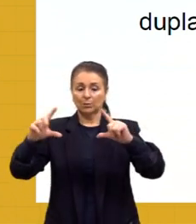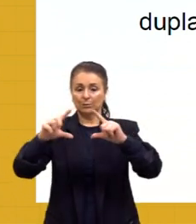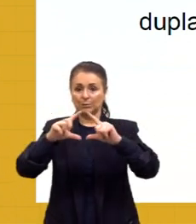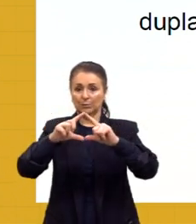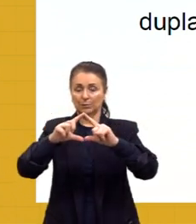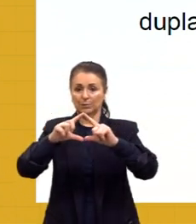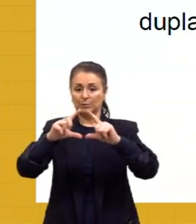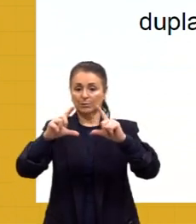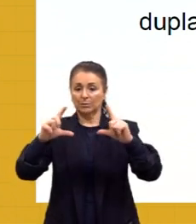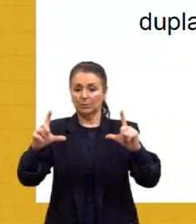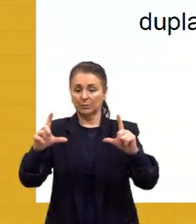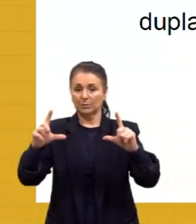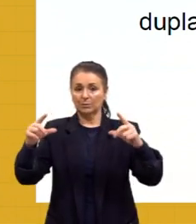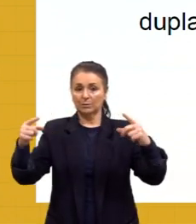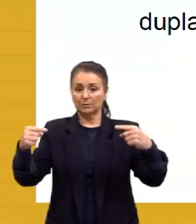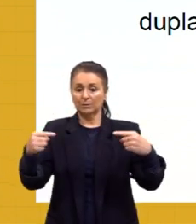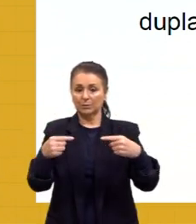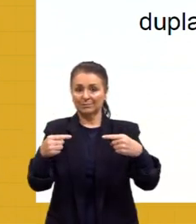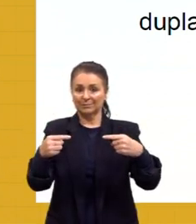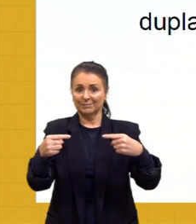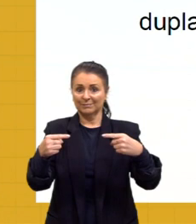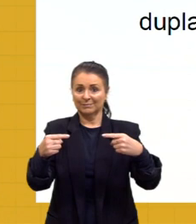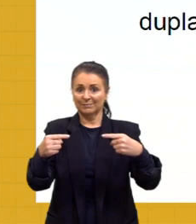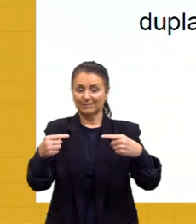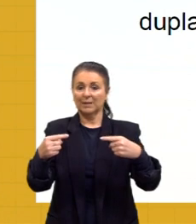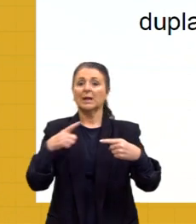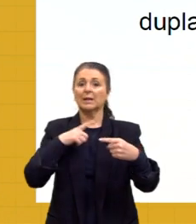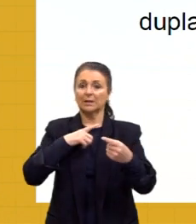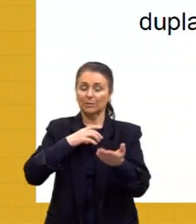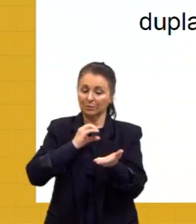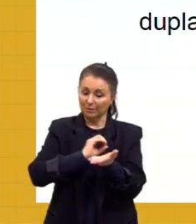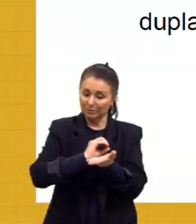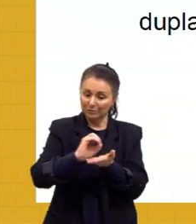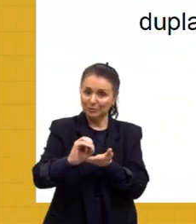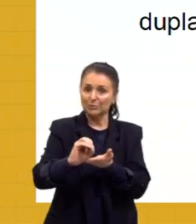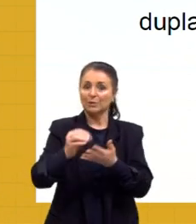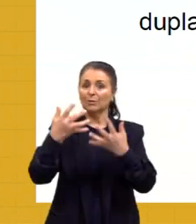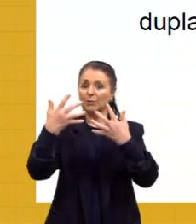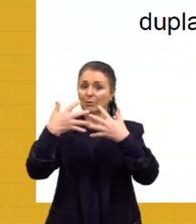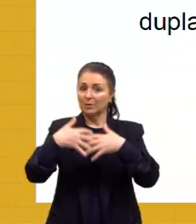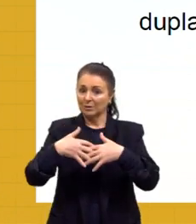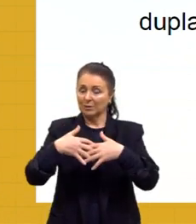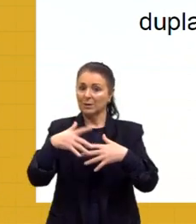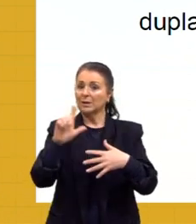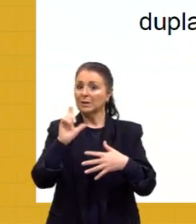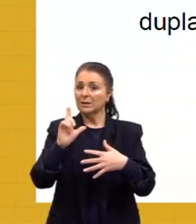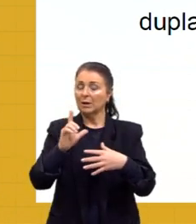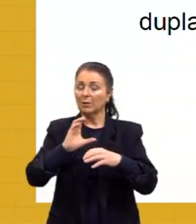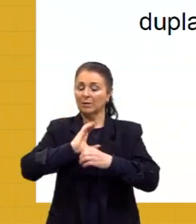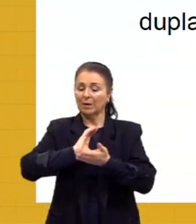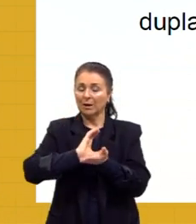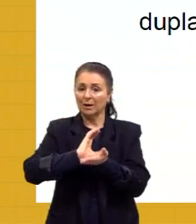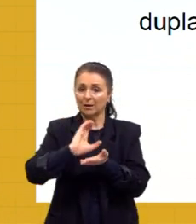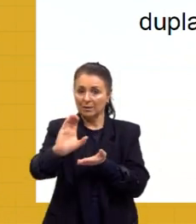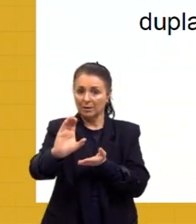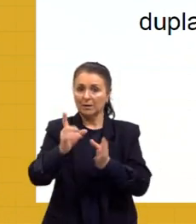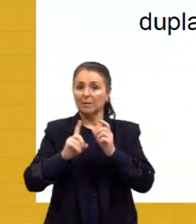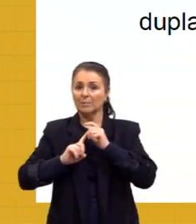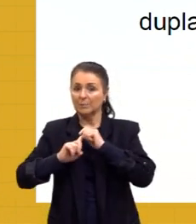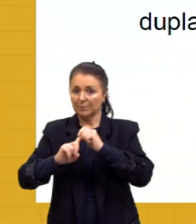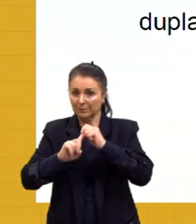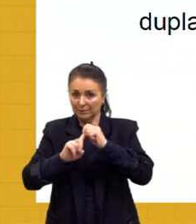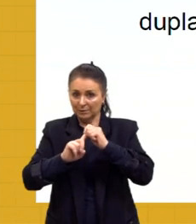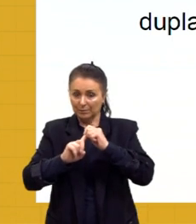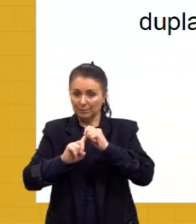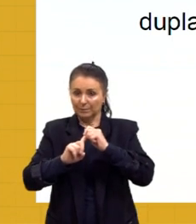com a sua função orgânica faz parte da função orgânica e não da cadeia principal tá do grupo funcional só